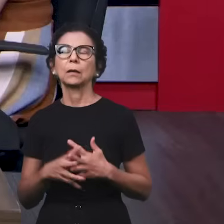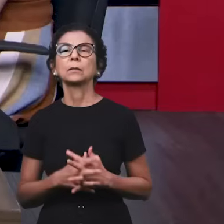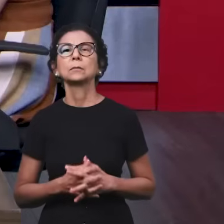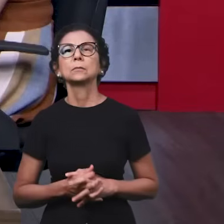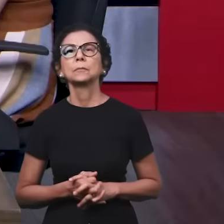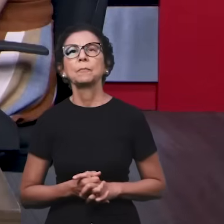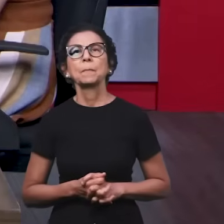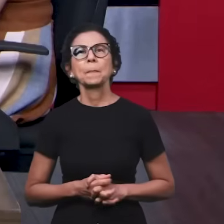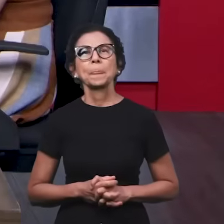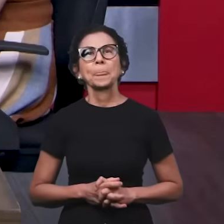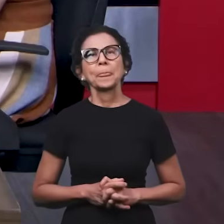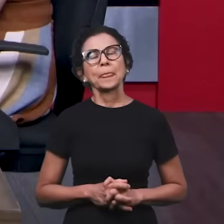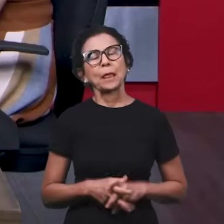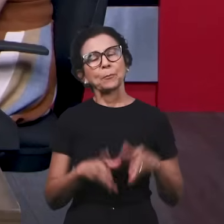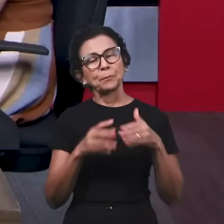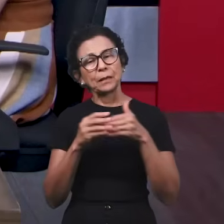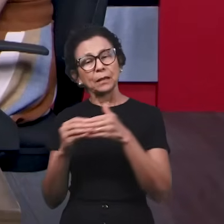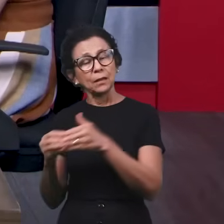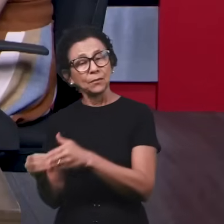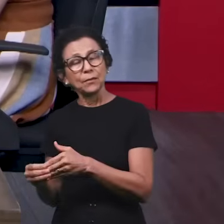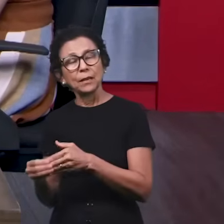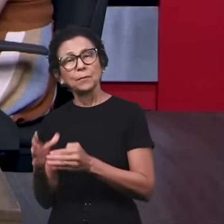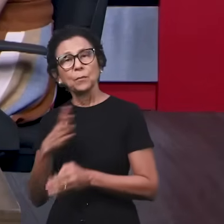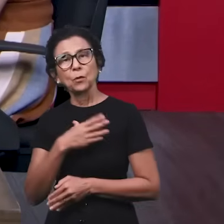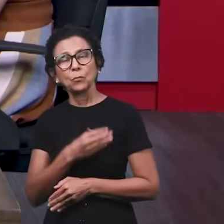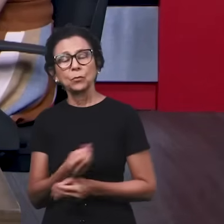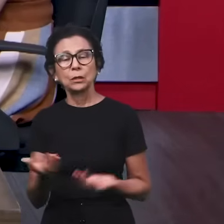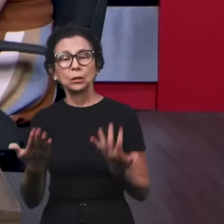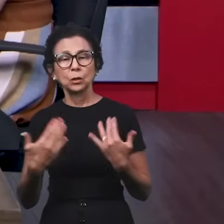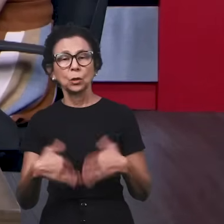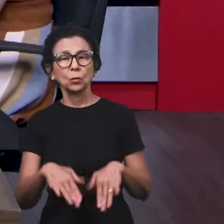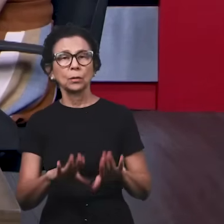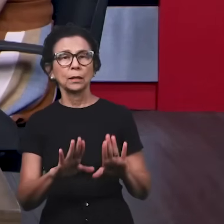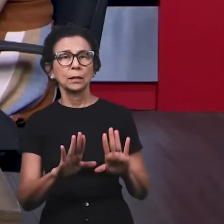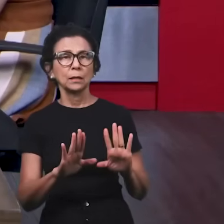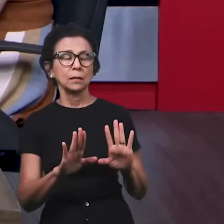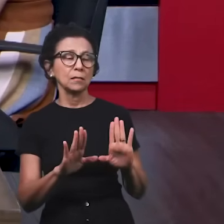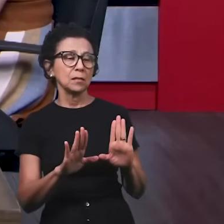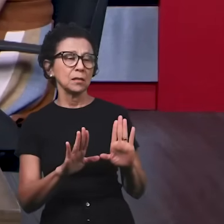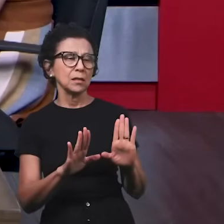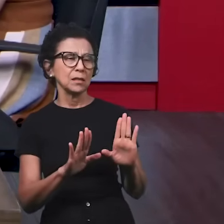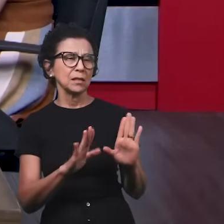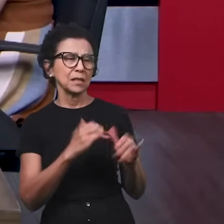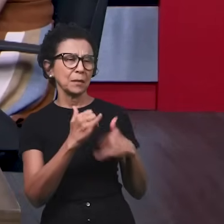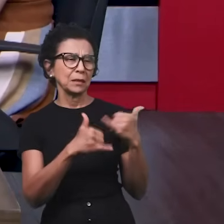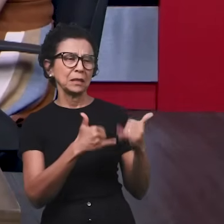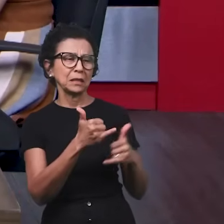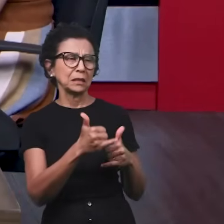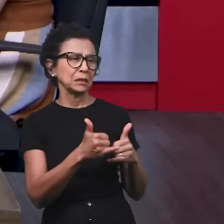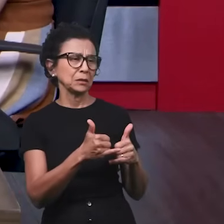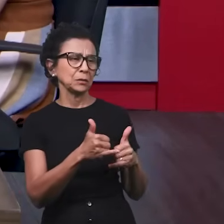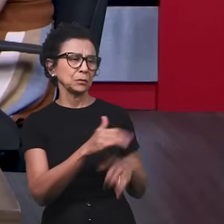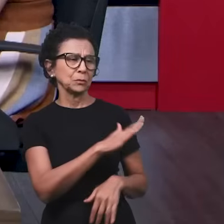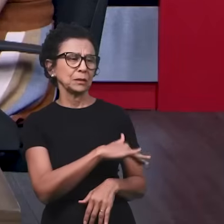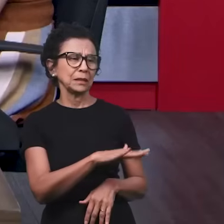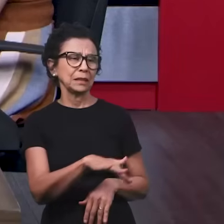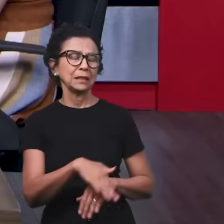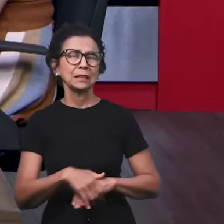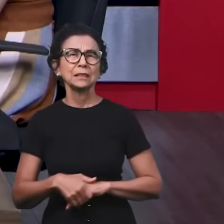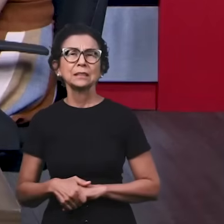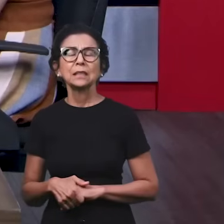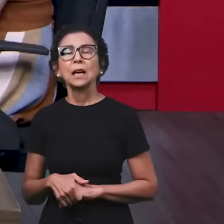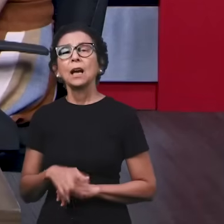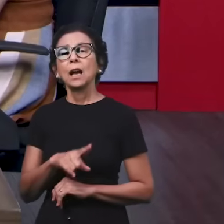com as crianças, ficou do meu lado, e começou, e ele tá assim, mãe, eu tô sentindo meu coração